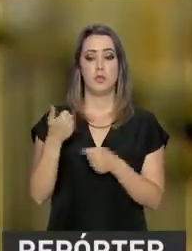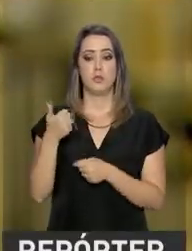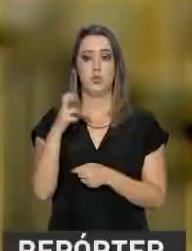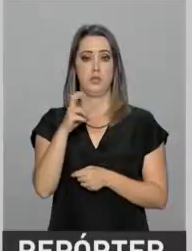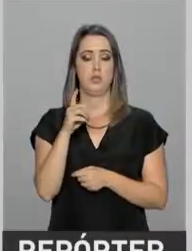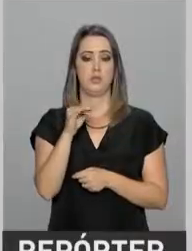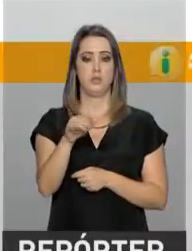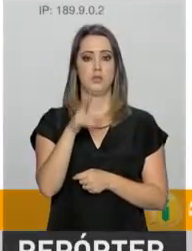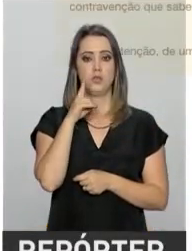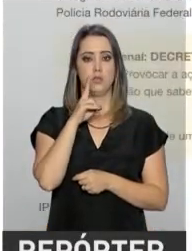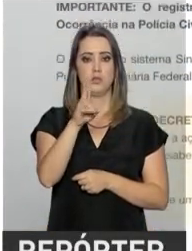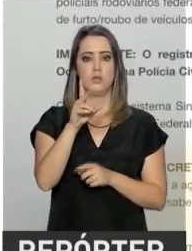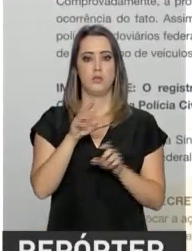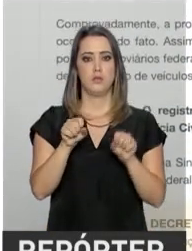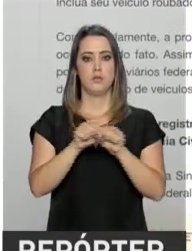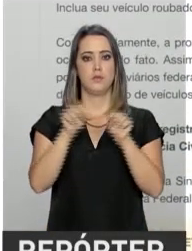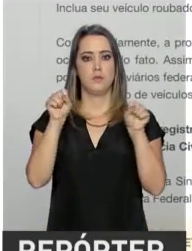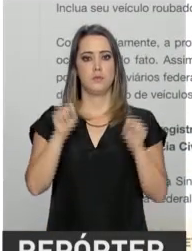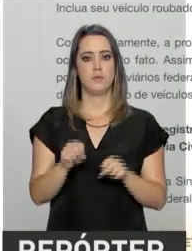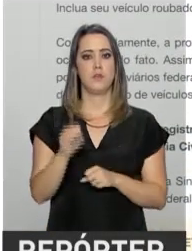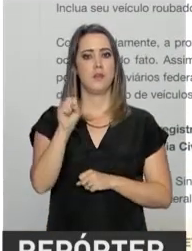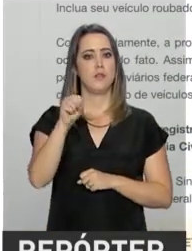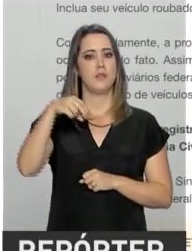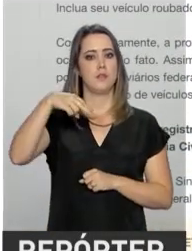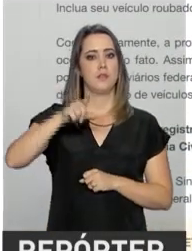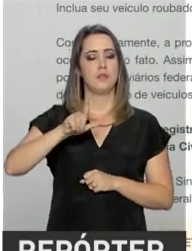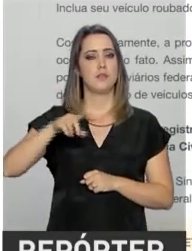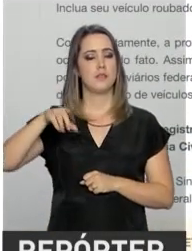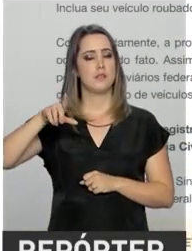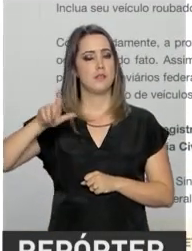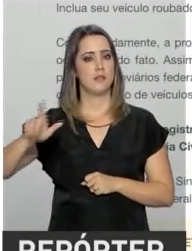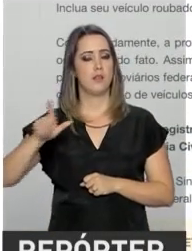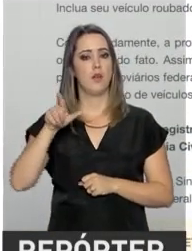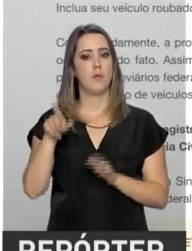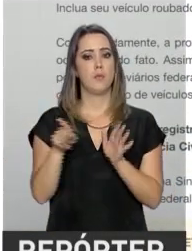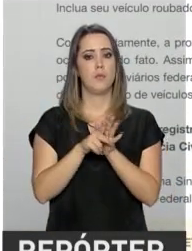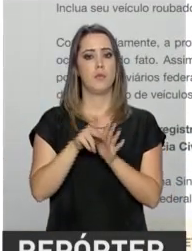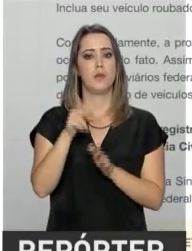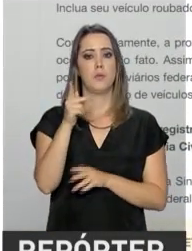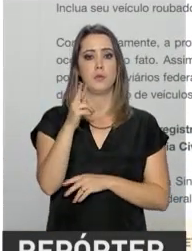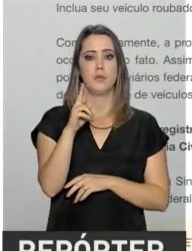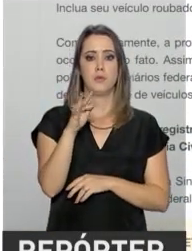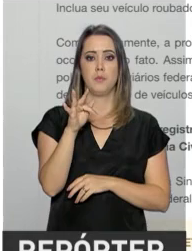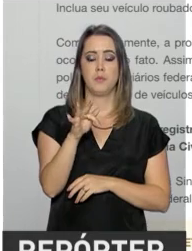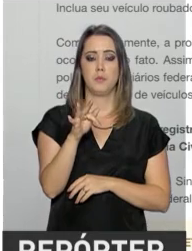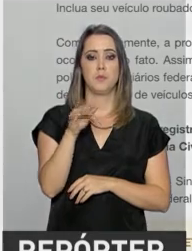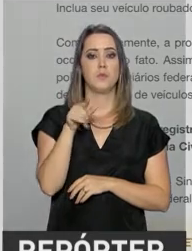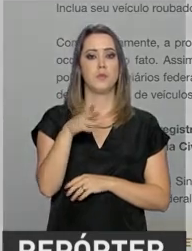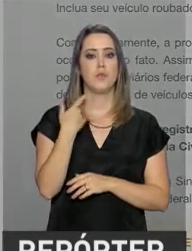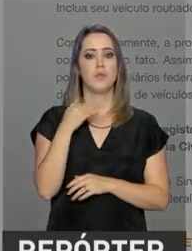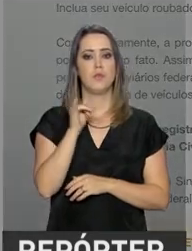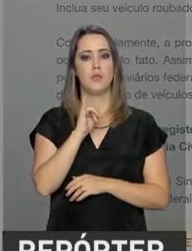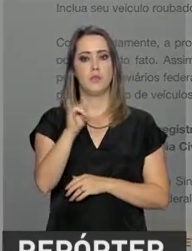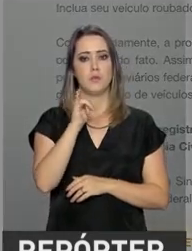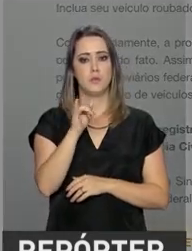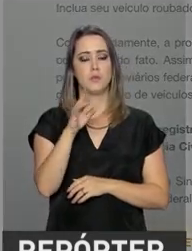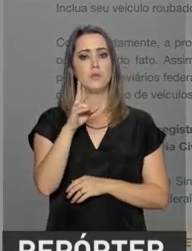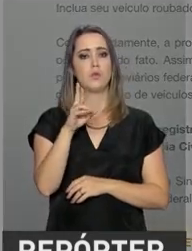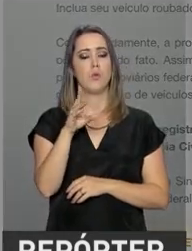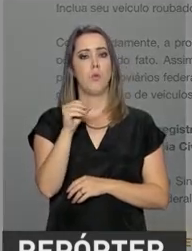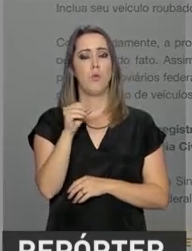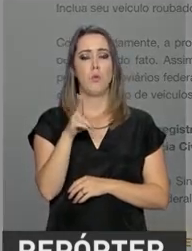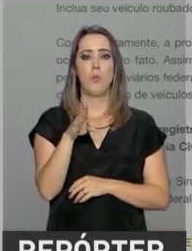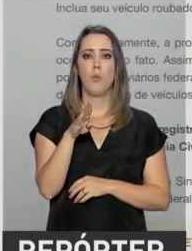ele descobriu o sistema nacional de alarmes sinal da polícia rodoviária federal e registrou o roubo o